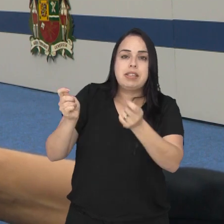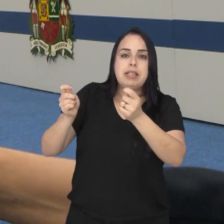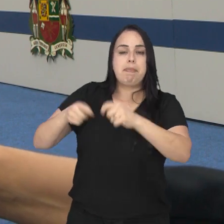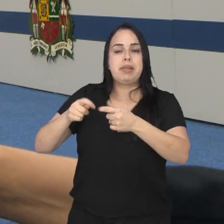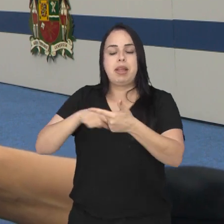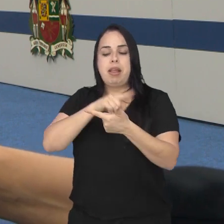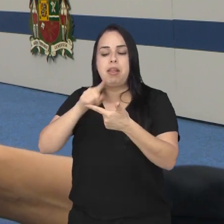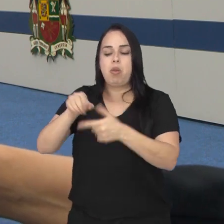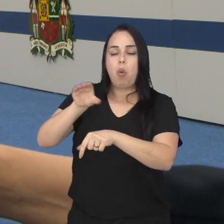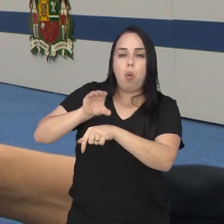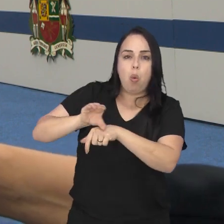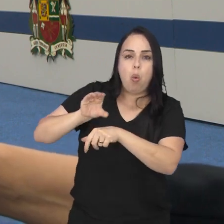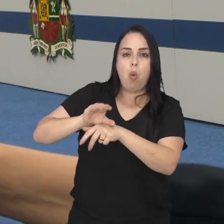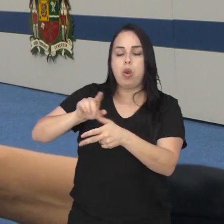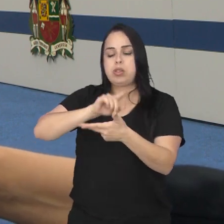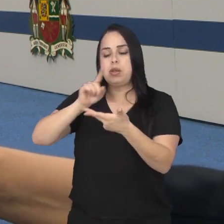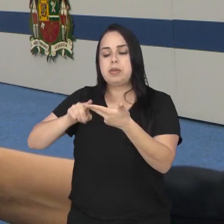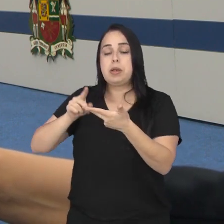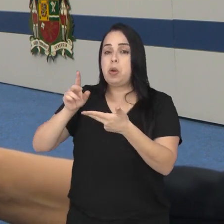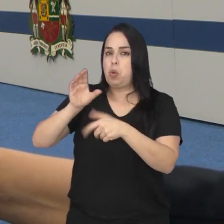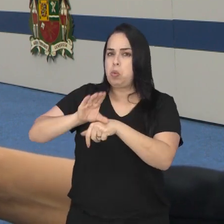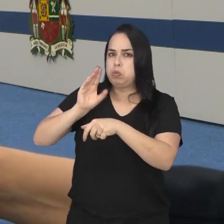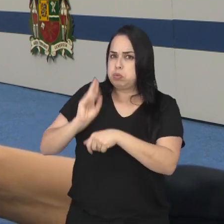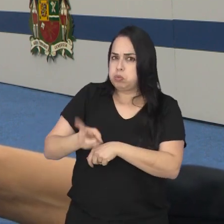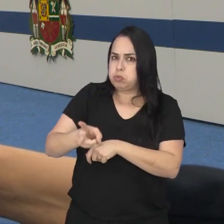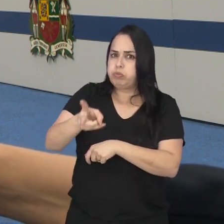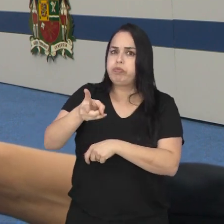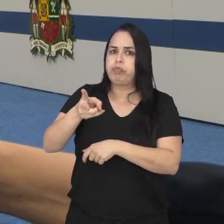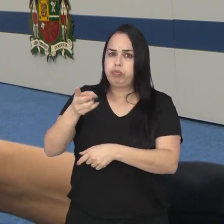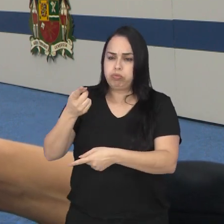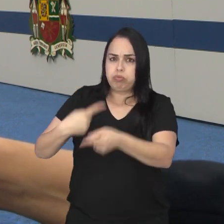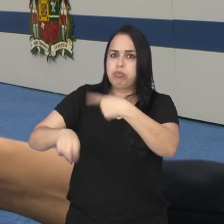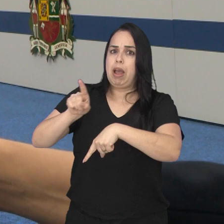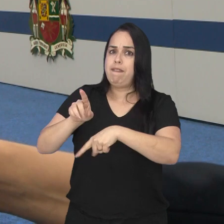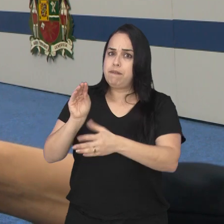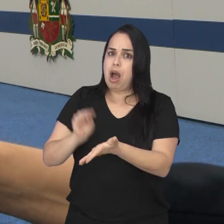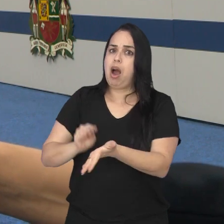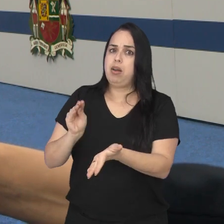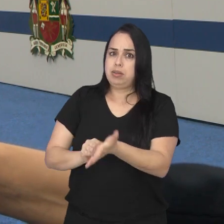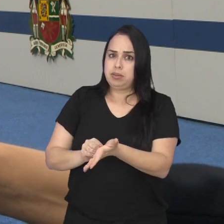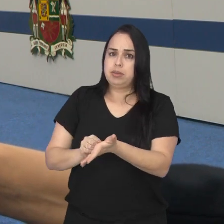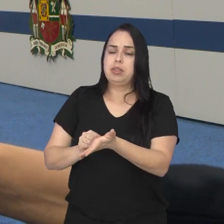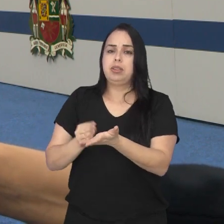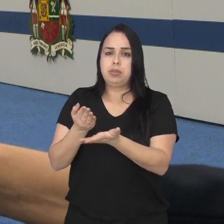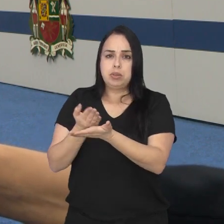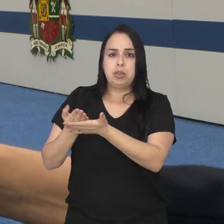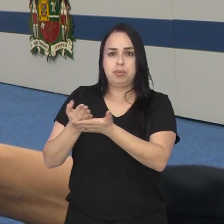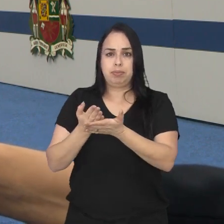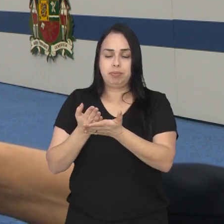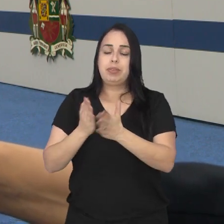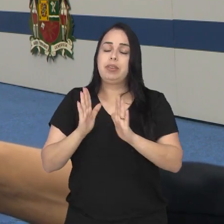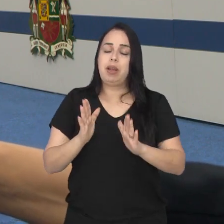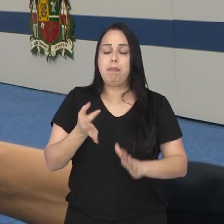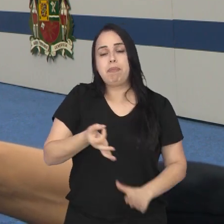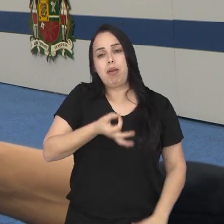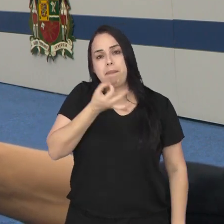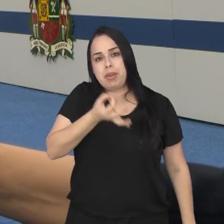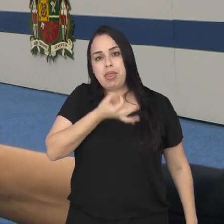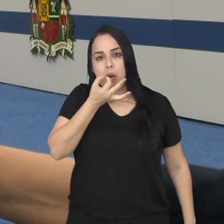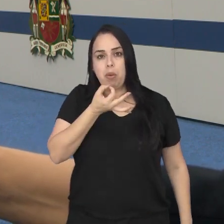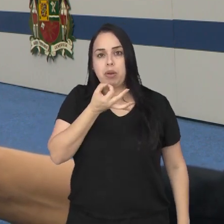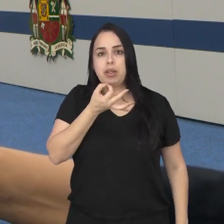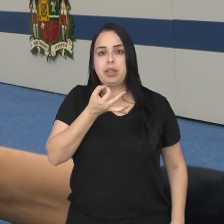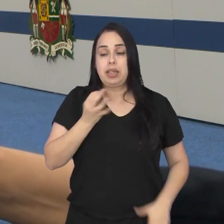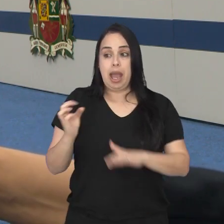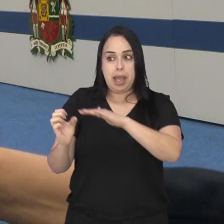formação sistemática e uma relação mais profissionalizada com as crianças autistas eu acho